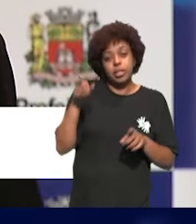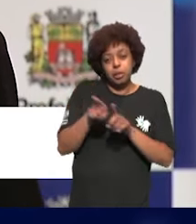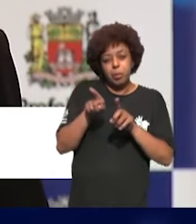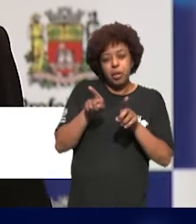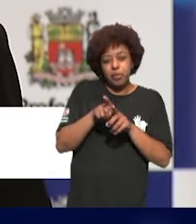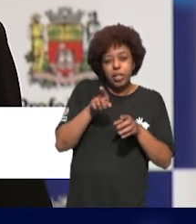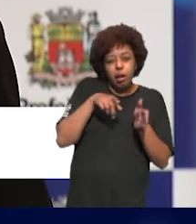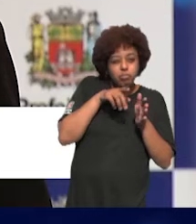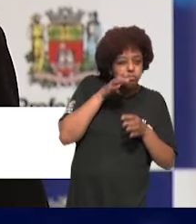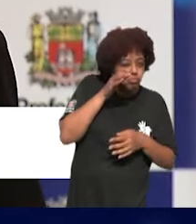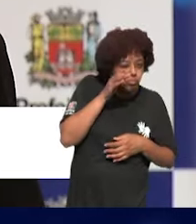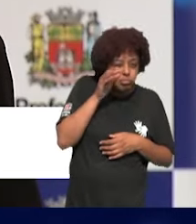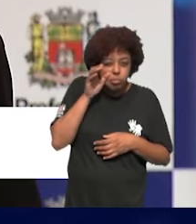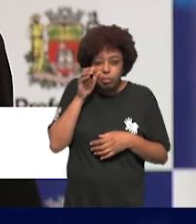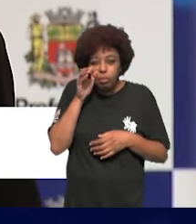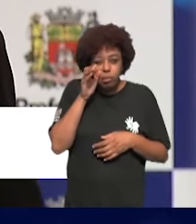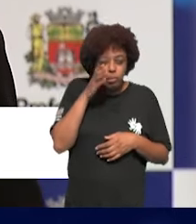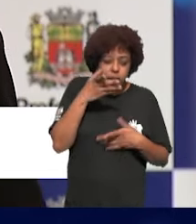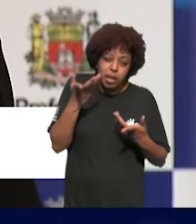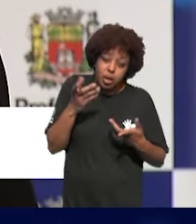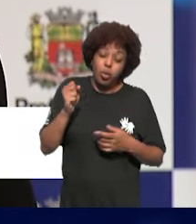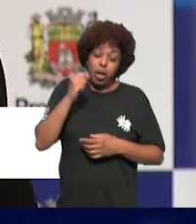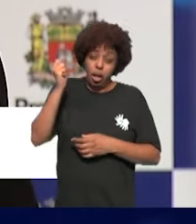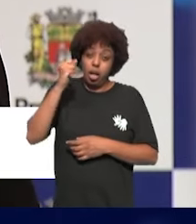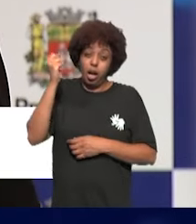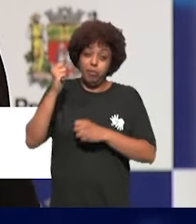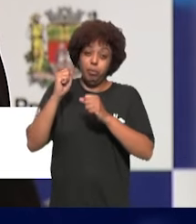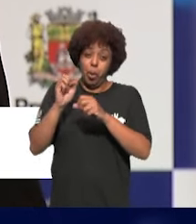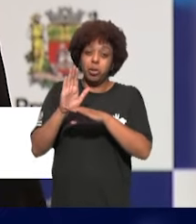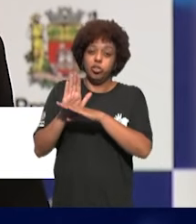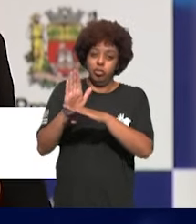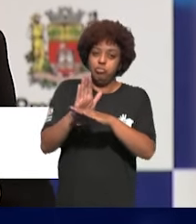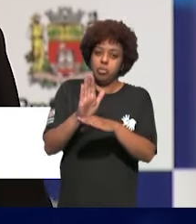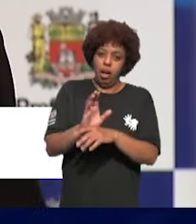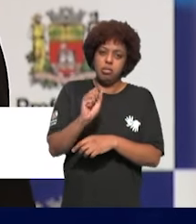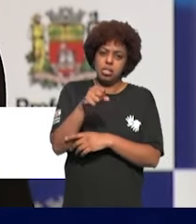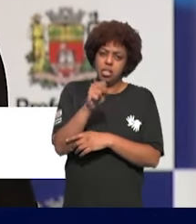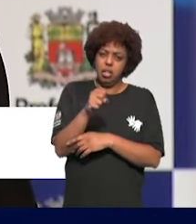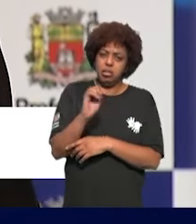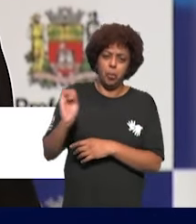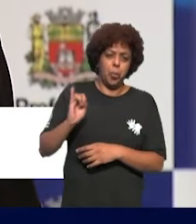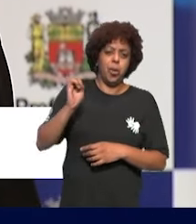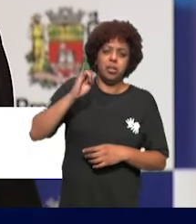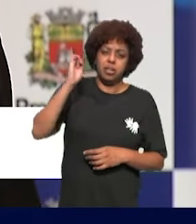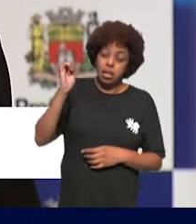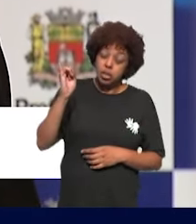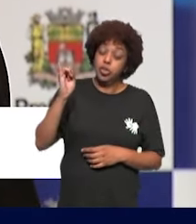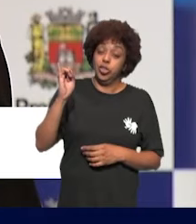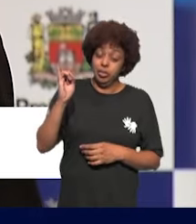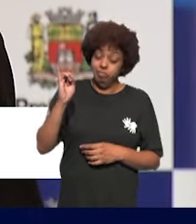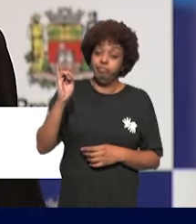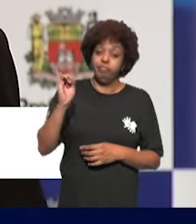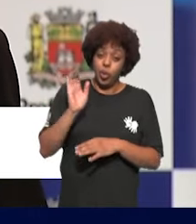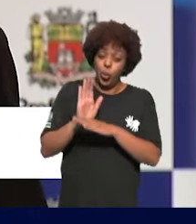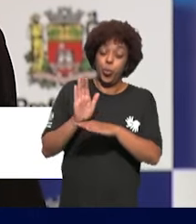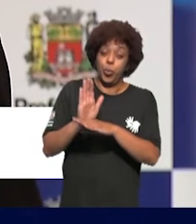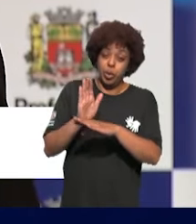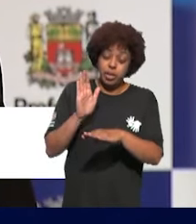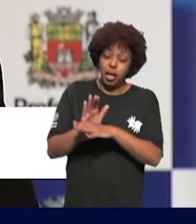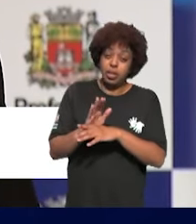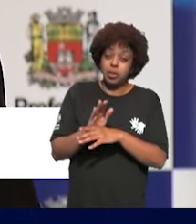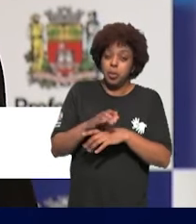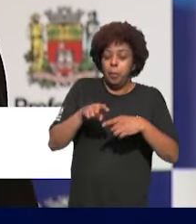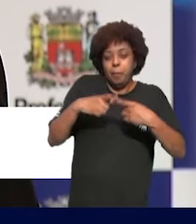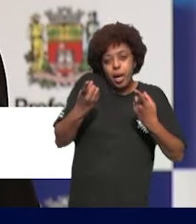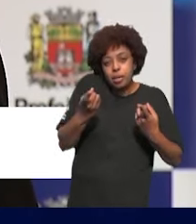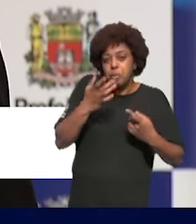você qualquer agravo você terá assistência garantida sempre muito importante essa medida e mesmo as pessoas que não têm